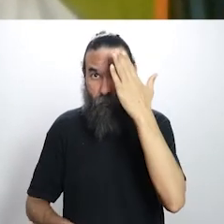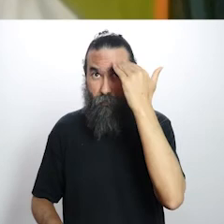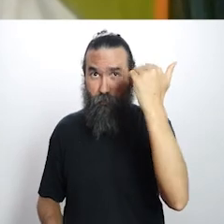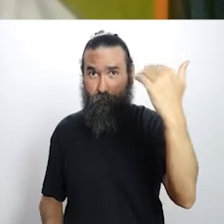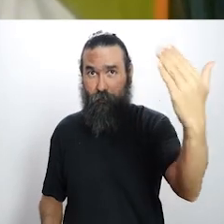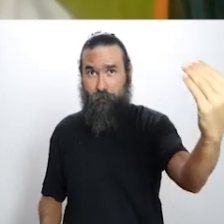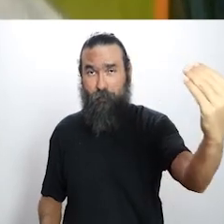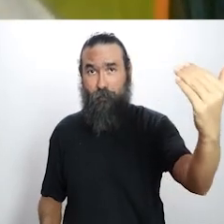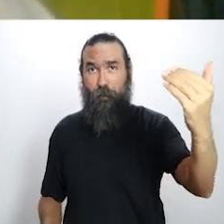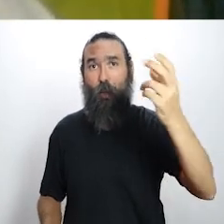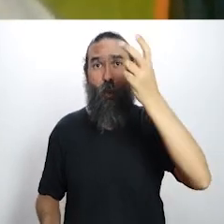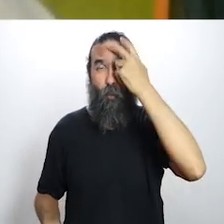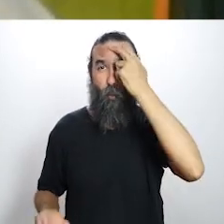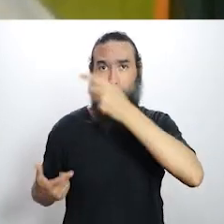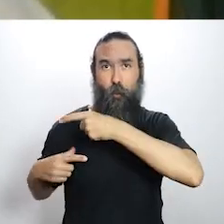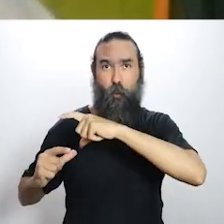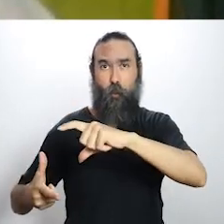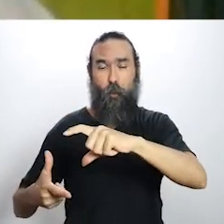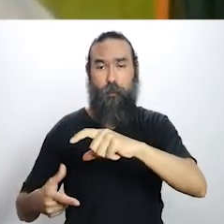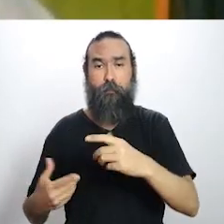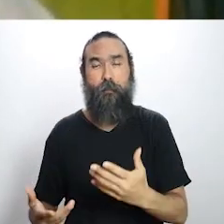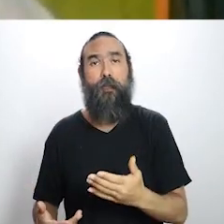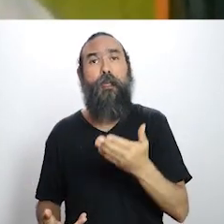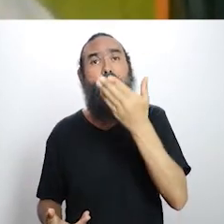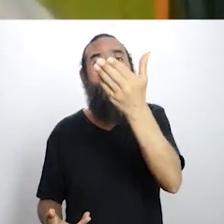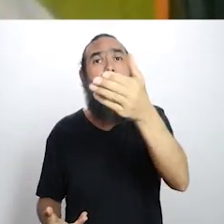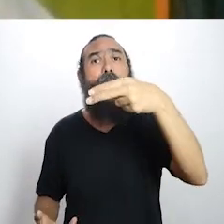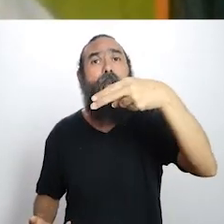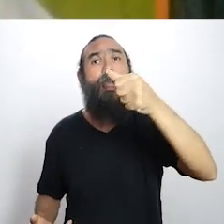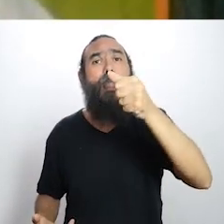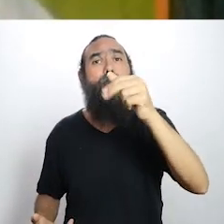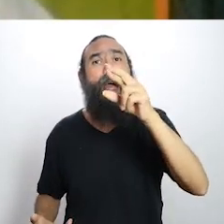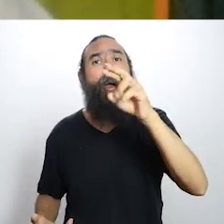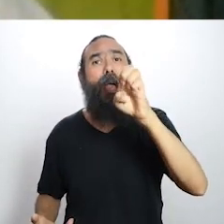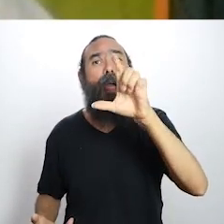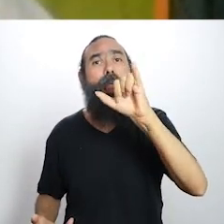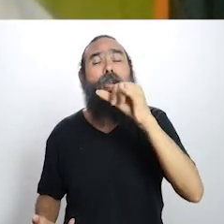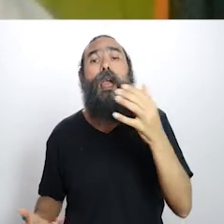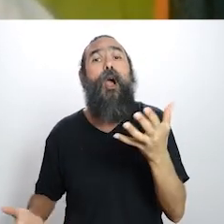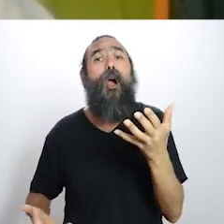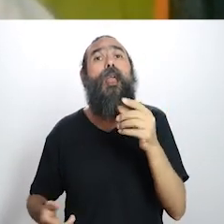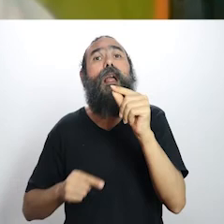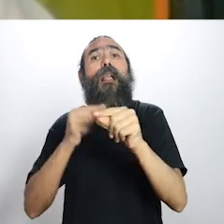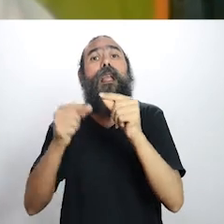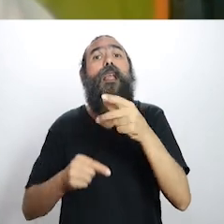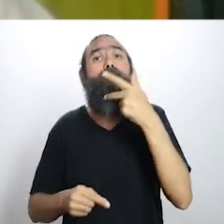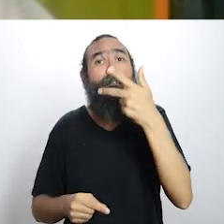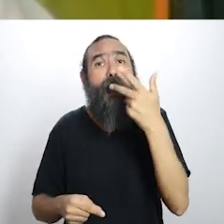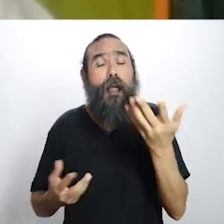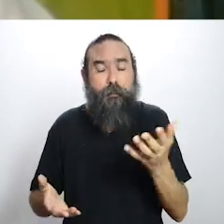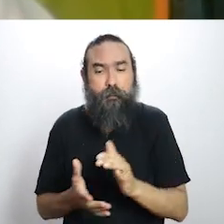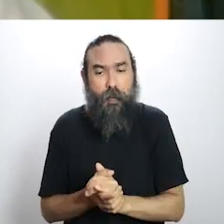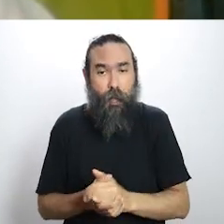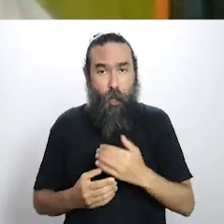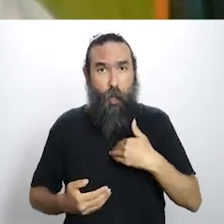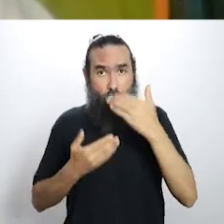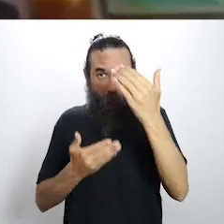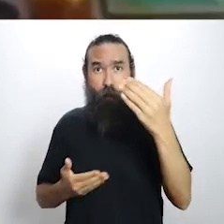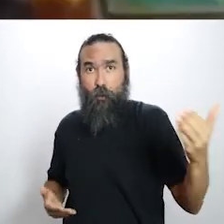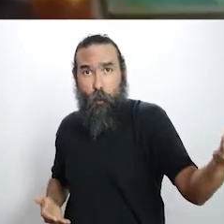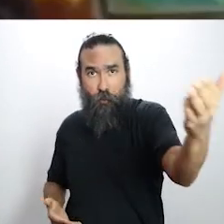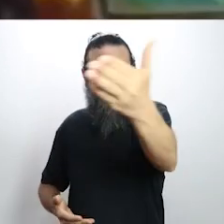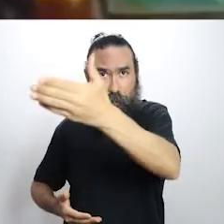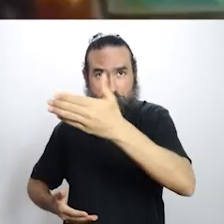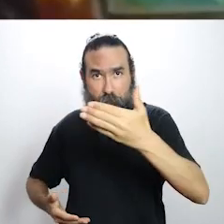Não sei como está a próxima palavra, Narelli, e a gente já pode passar. Essa era a minha dita. Agradeço a todos que estão aqui, a todos que estão